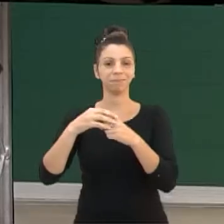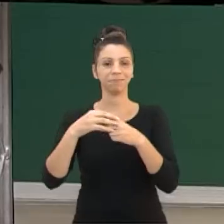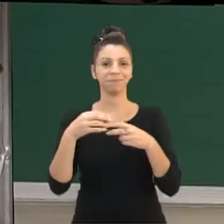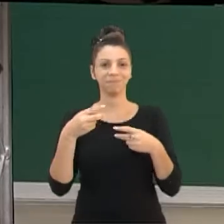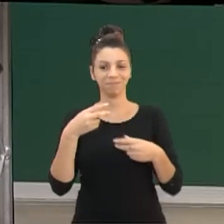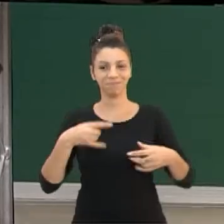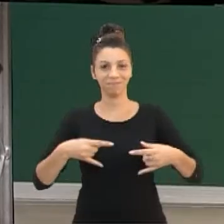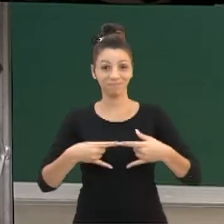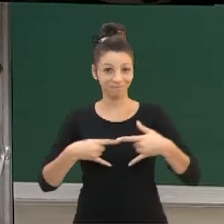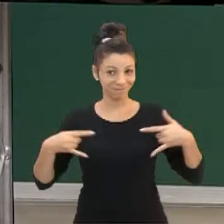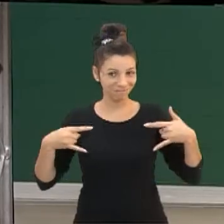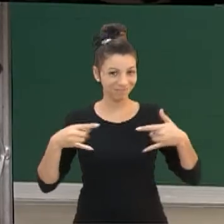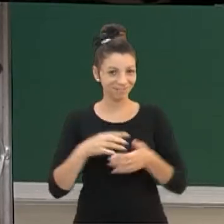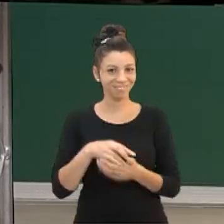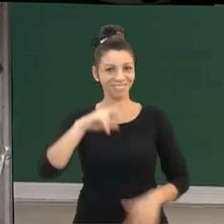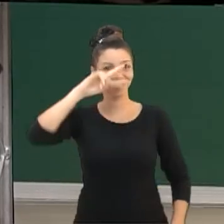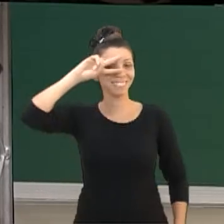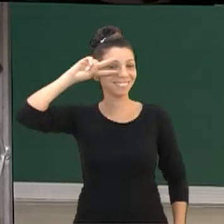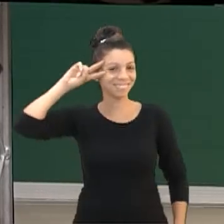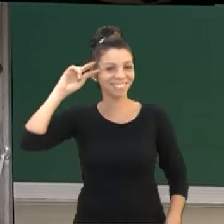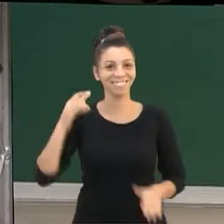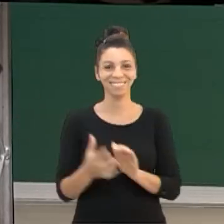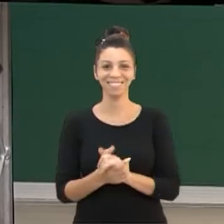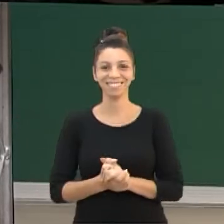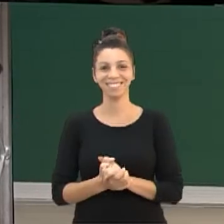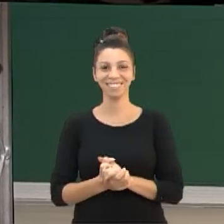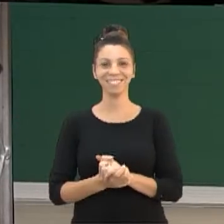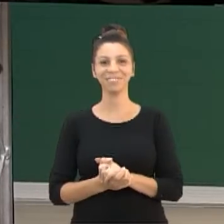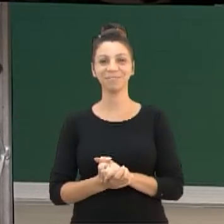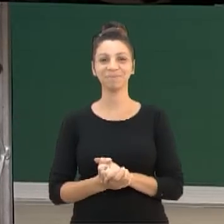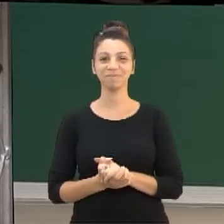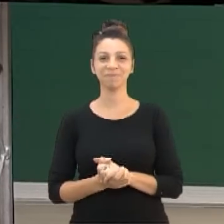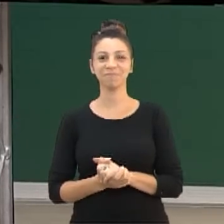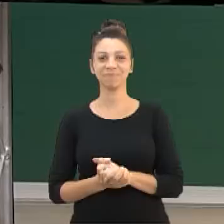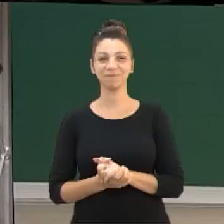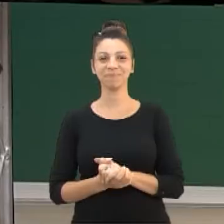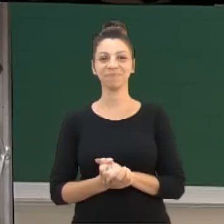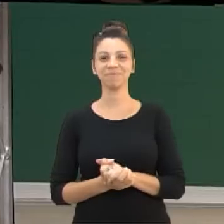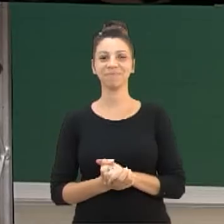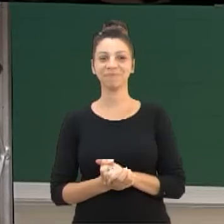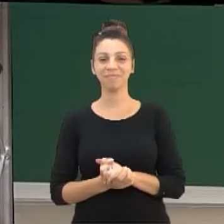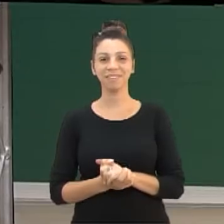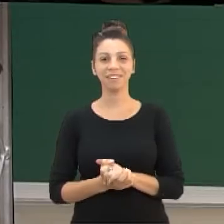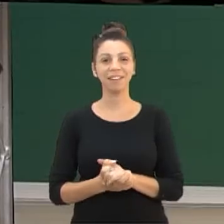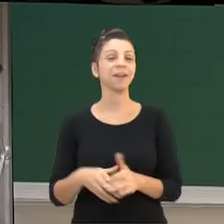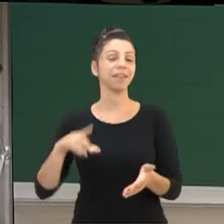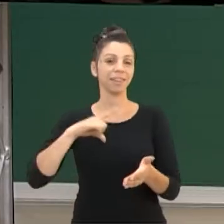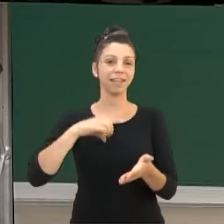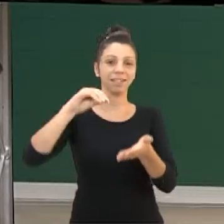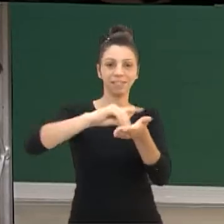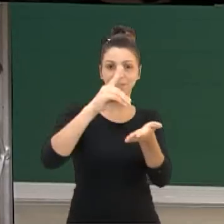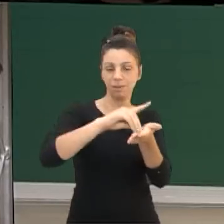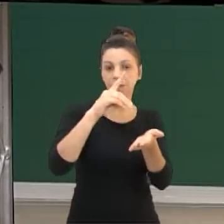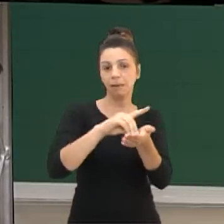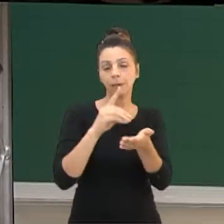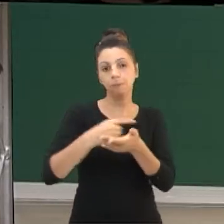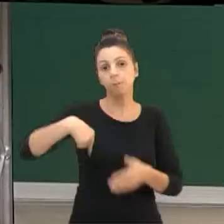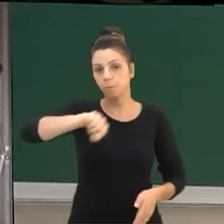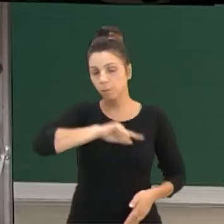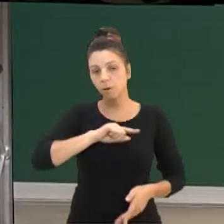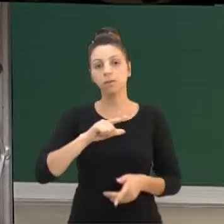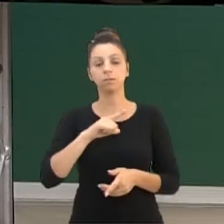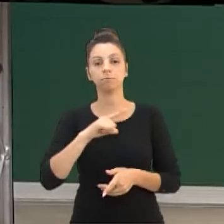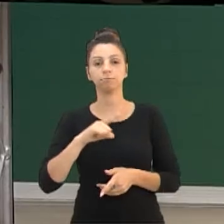escreve soutien, inclusive até a forma de escrever, né, manteve, e se não estiver enganado está lá no dicionário, como se fosse nossa já, é